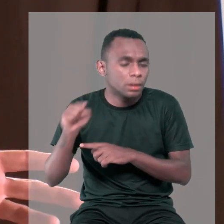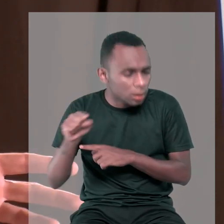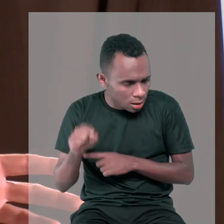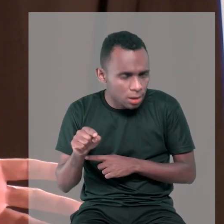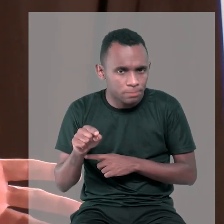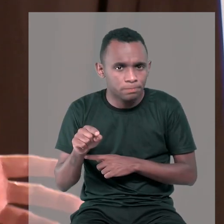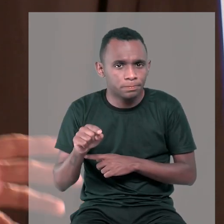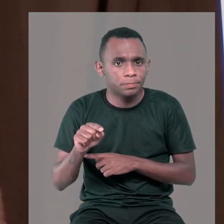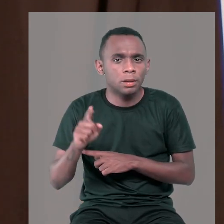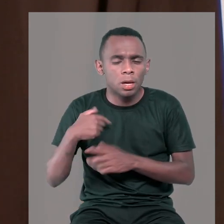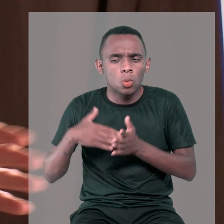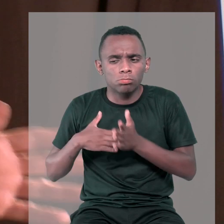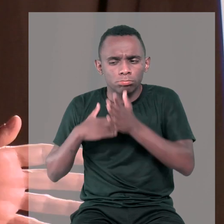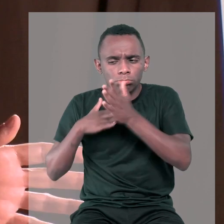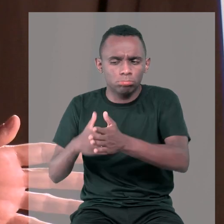entre nós,